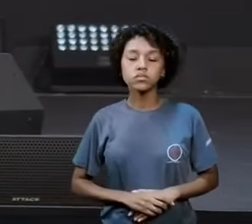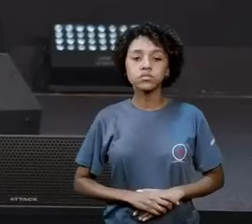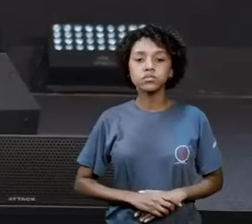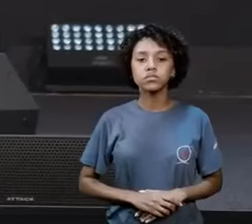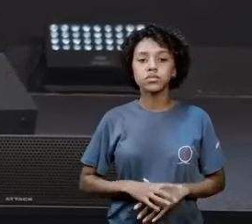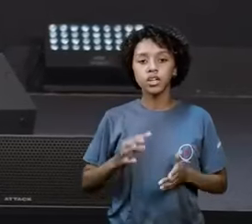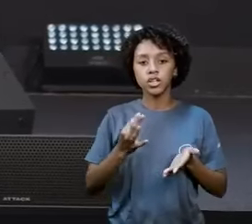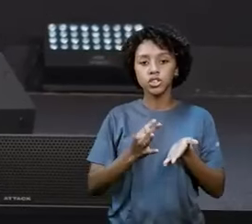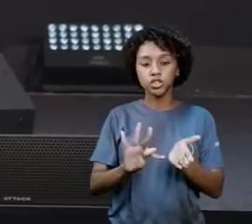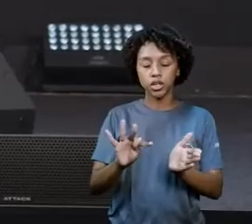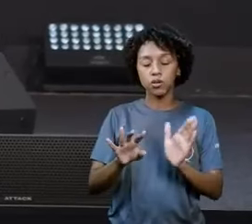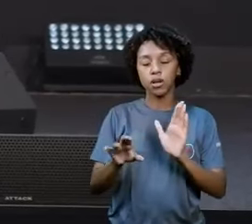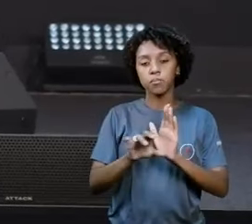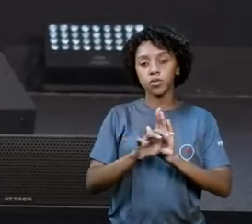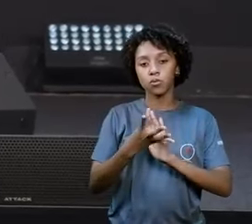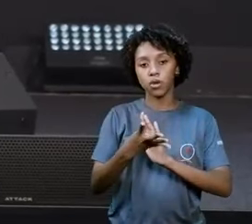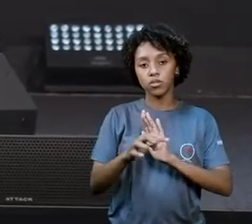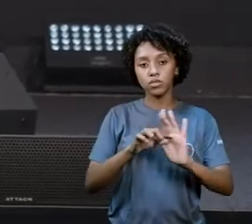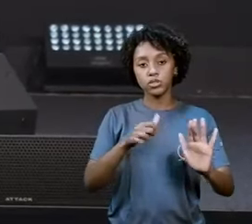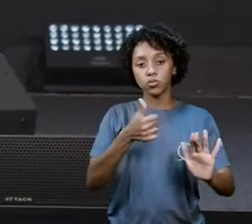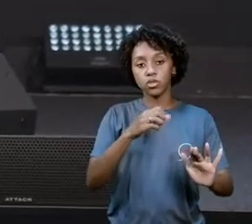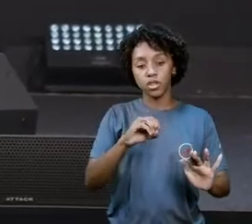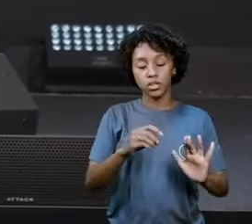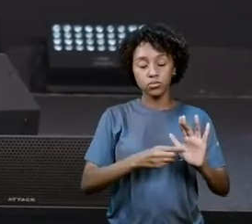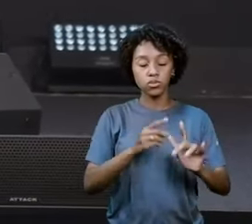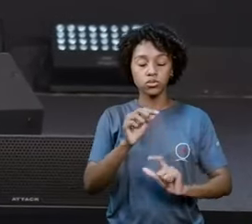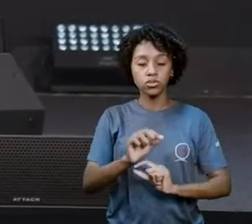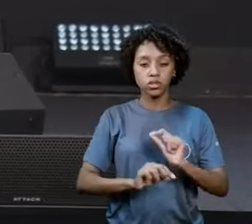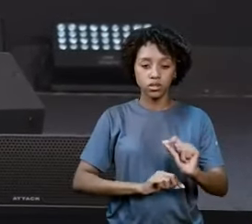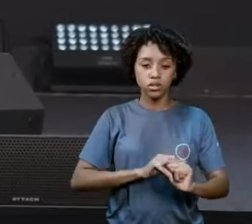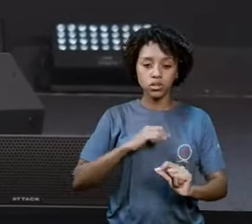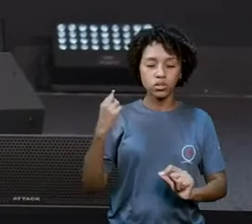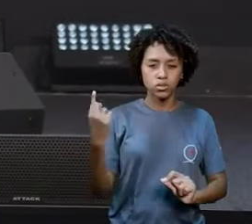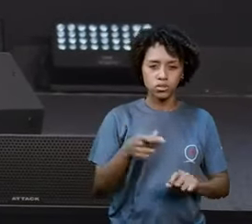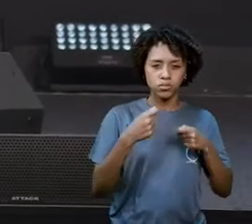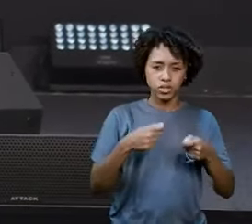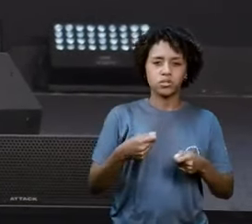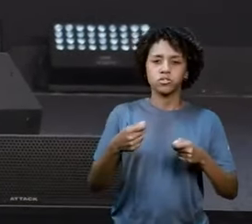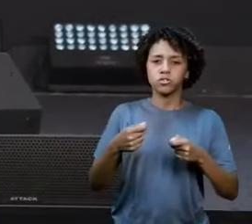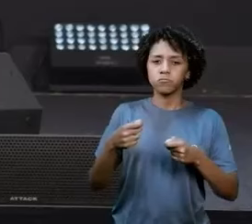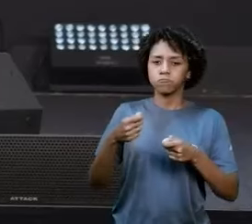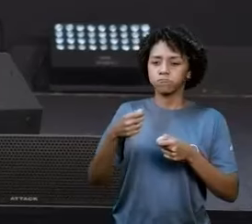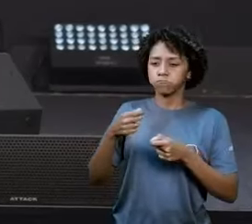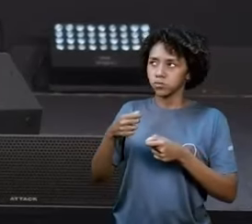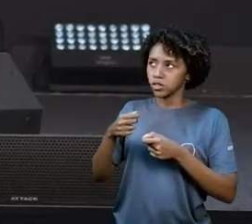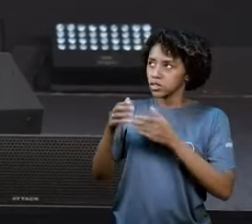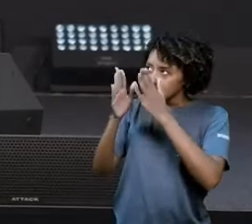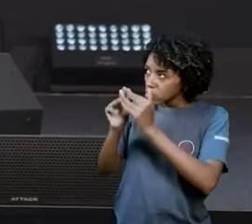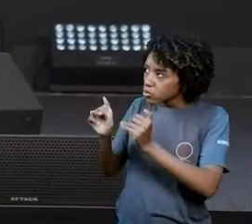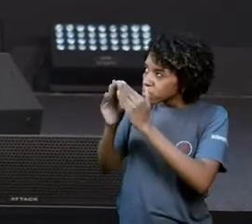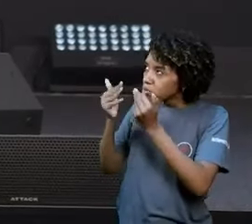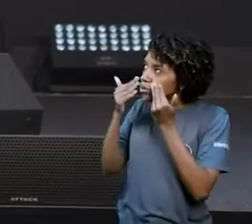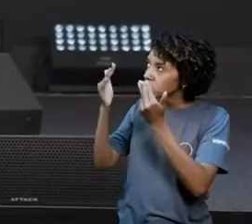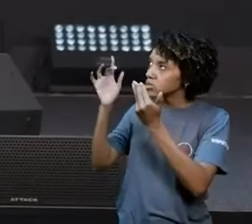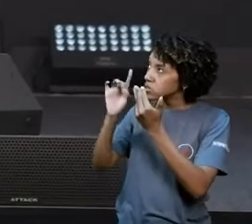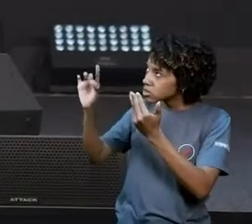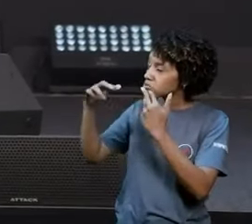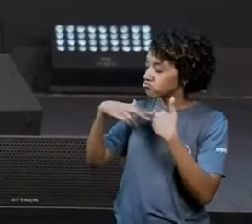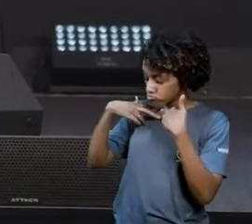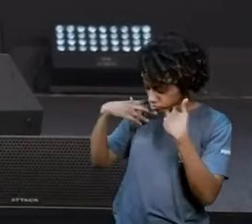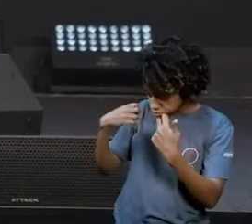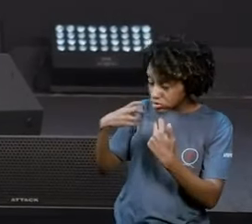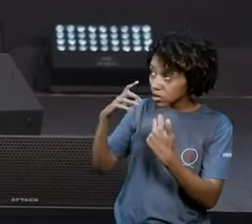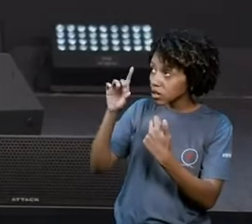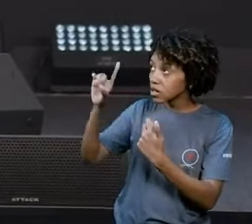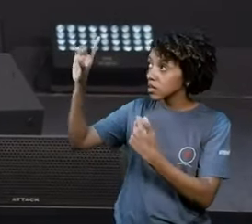Tiago Capítulo 4 Versículo 10 humilhai-vos perante o Senhor minha ação e